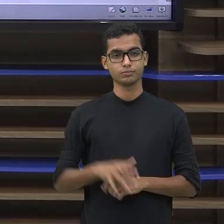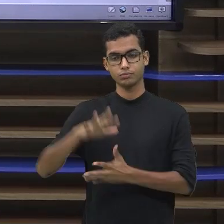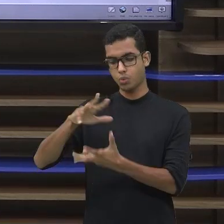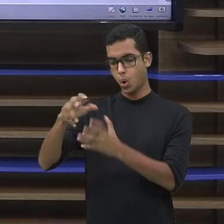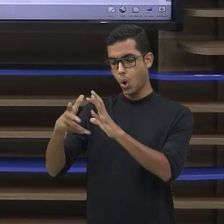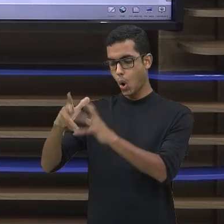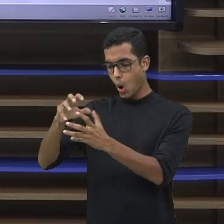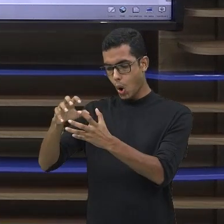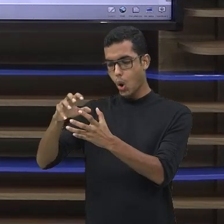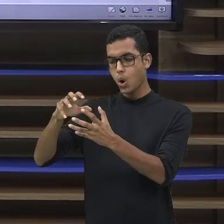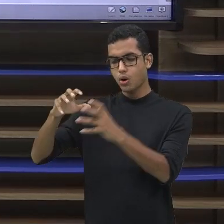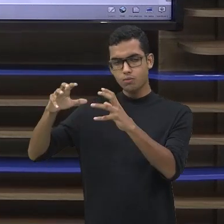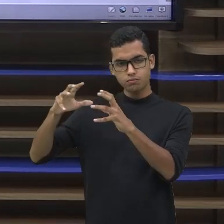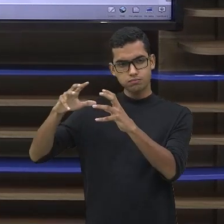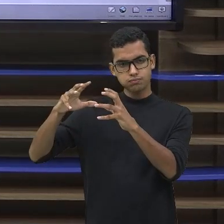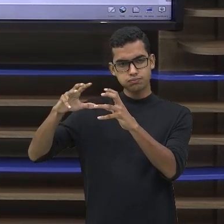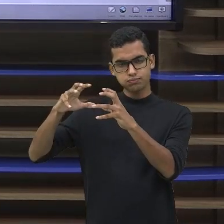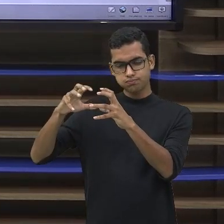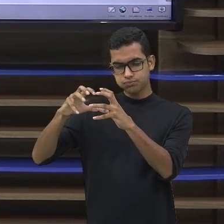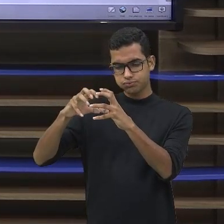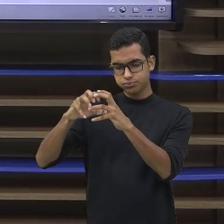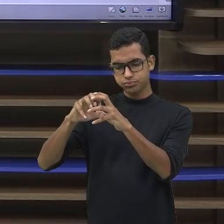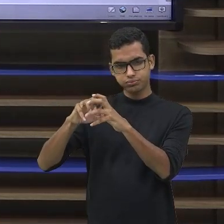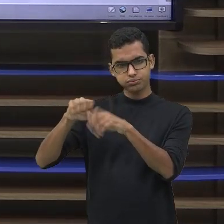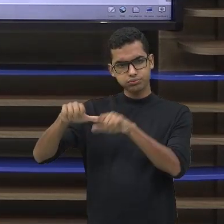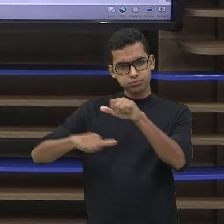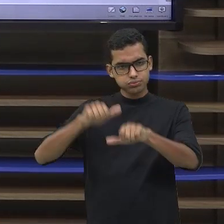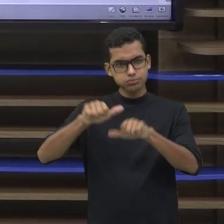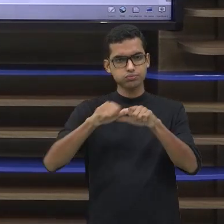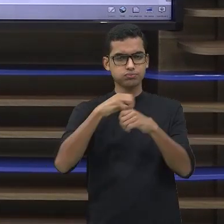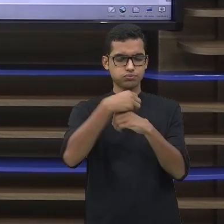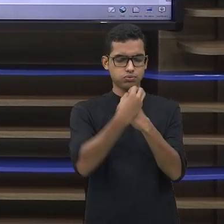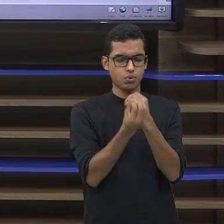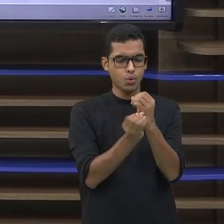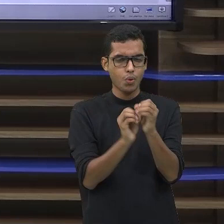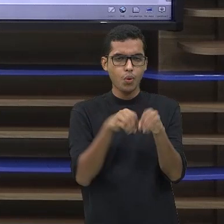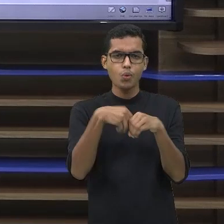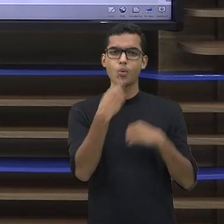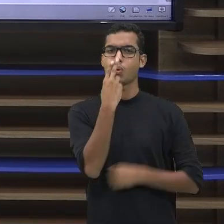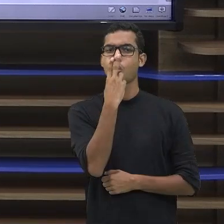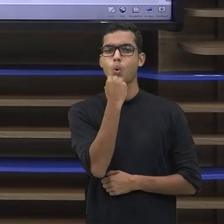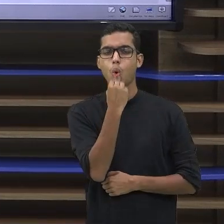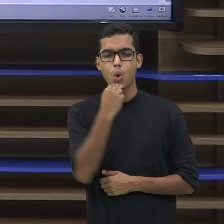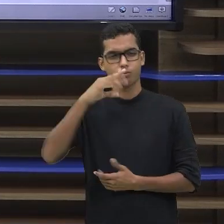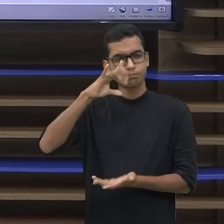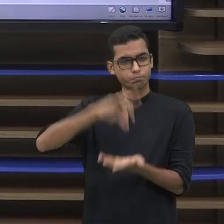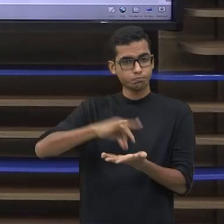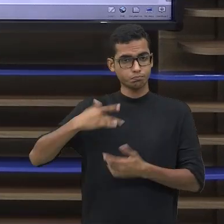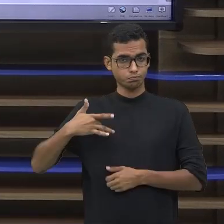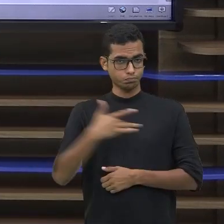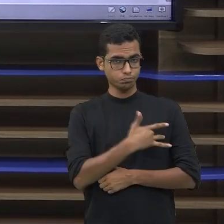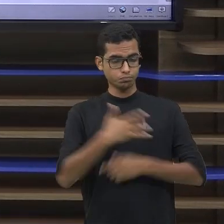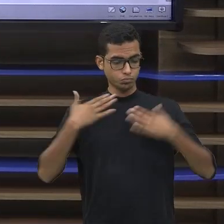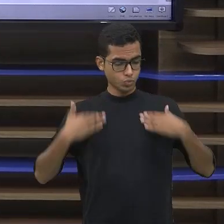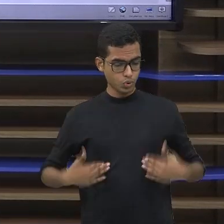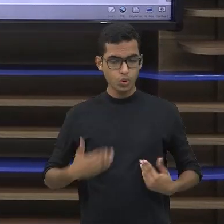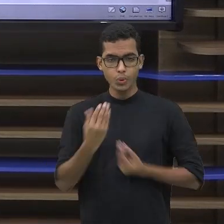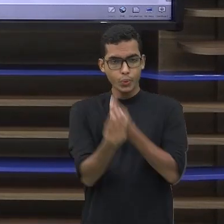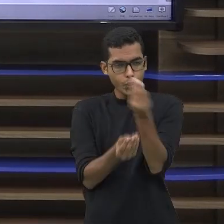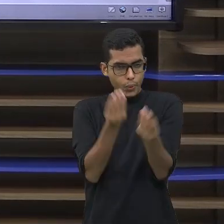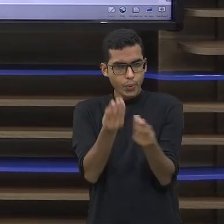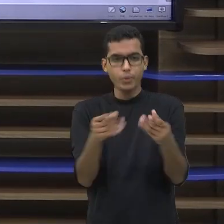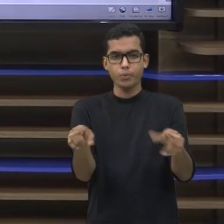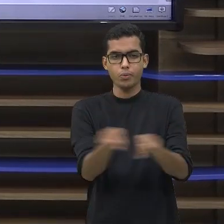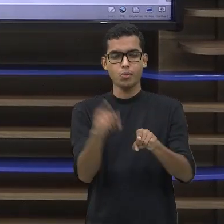que o alimento diminua o tamanho e fique no tamanho de nutrientes. Para quê? Para que fica no tamanho de nutrientes? Para